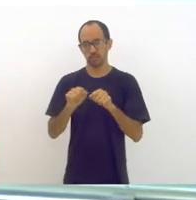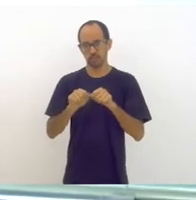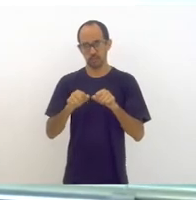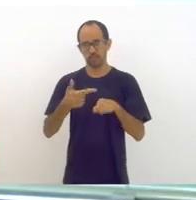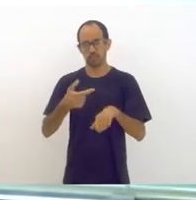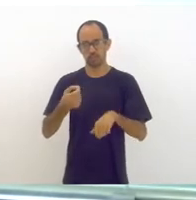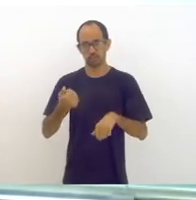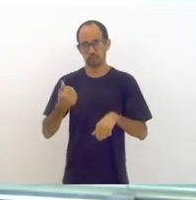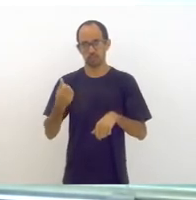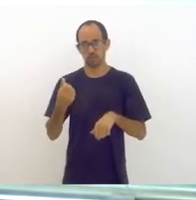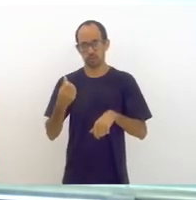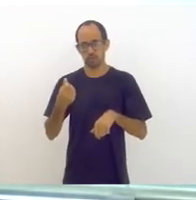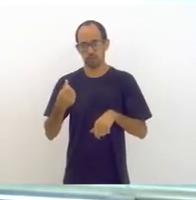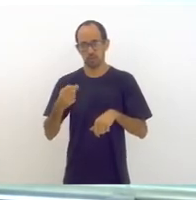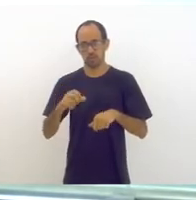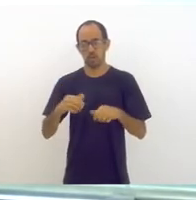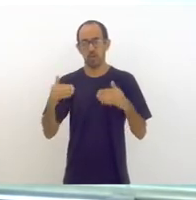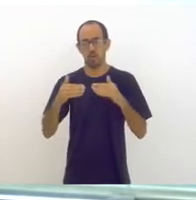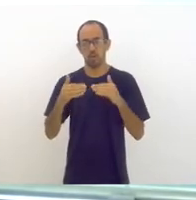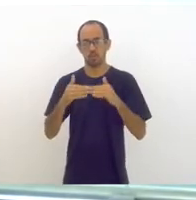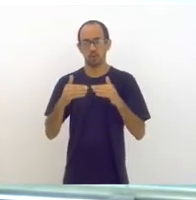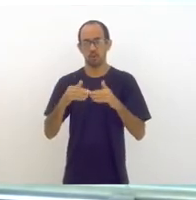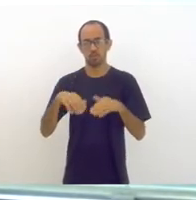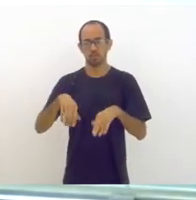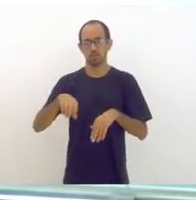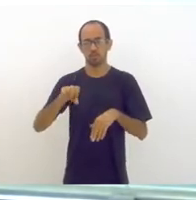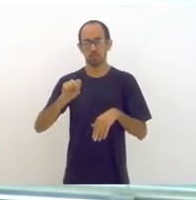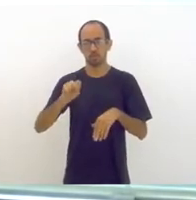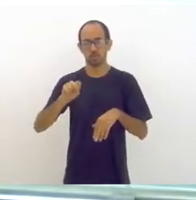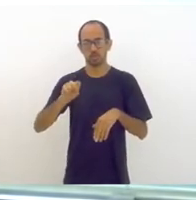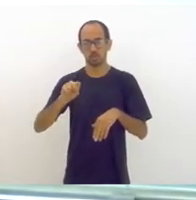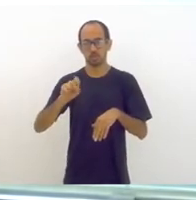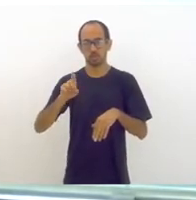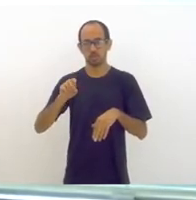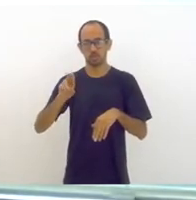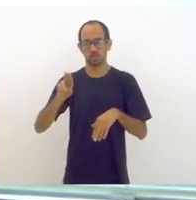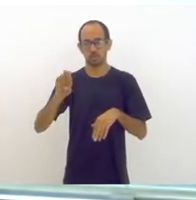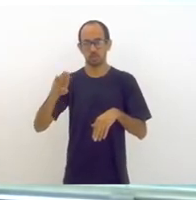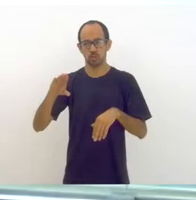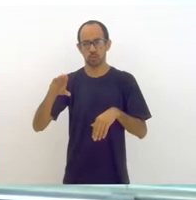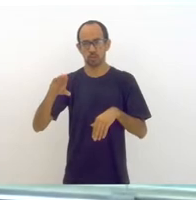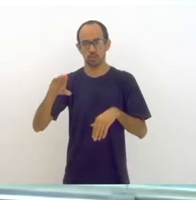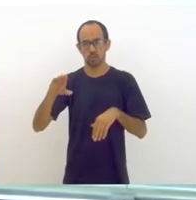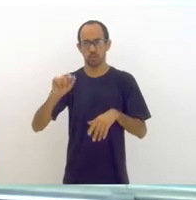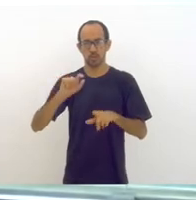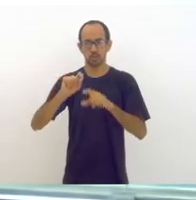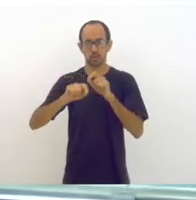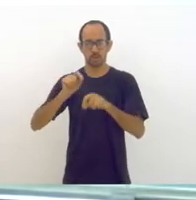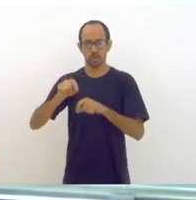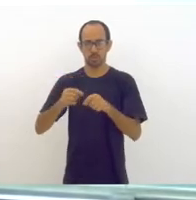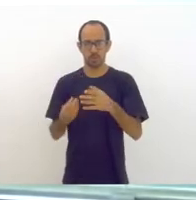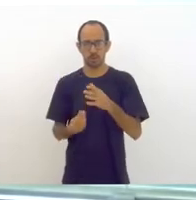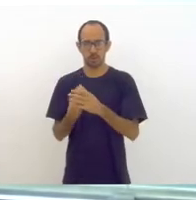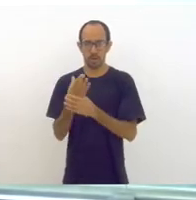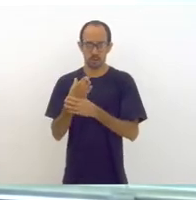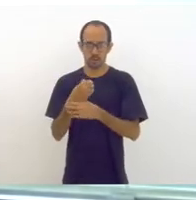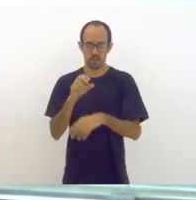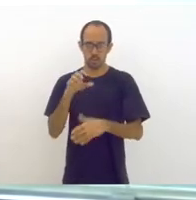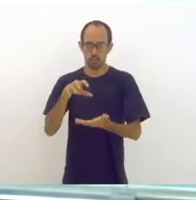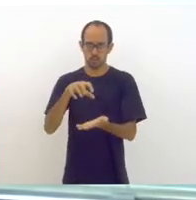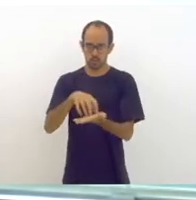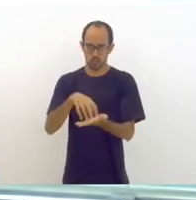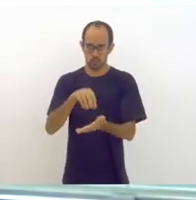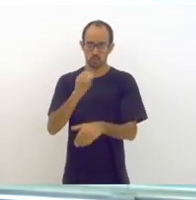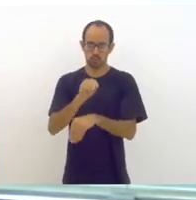2016. Segundo o SNUC, né, o nosso Sistema Nacional de Unidade de Conservação, para o ato de criação de uma unidade, a gente tem que obedecer